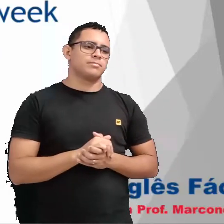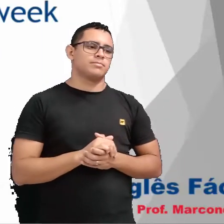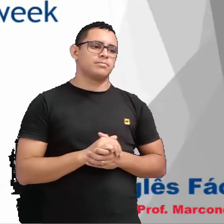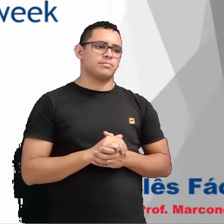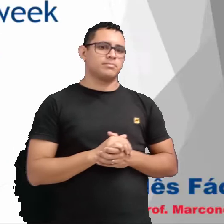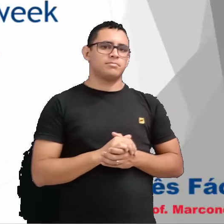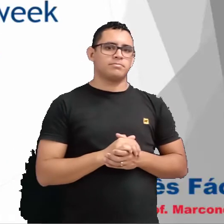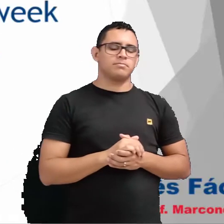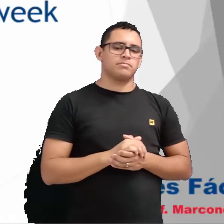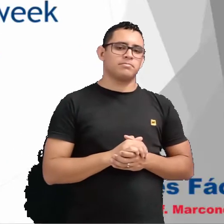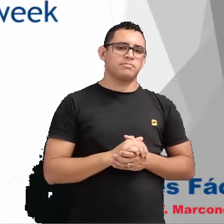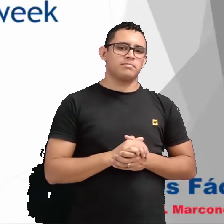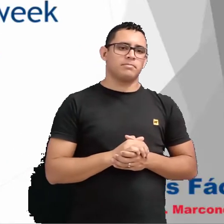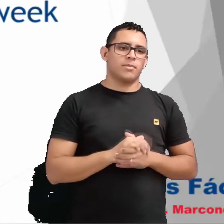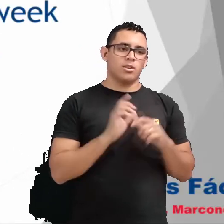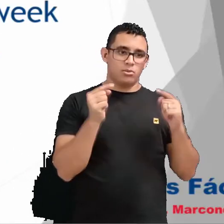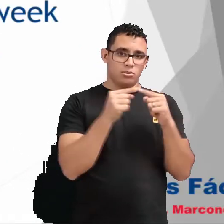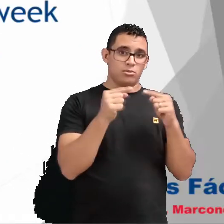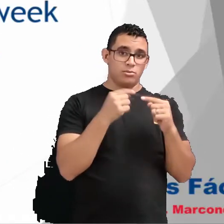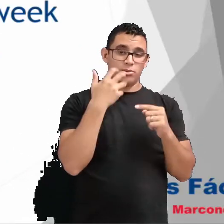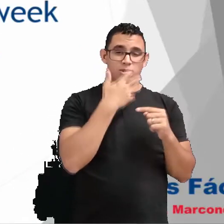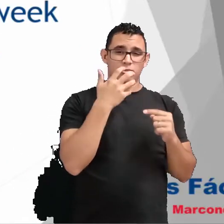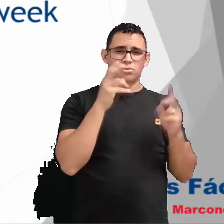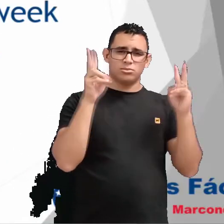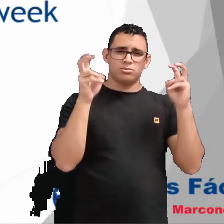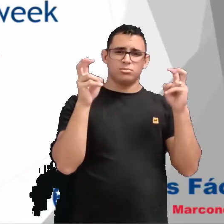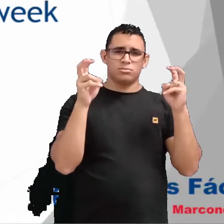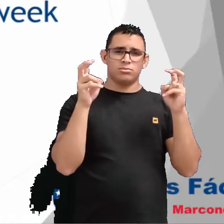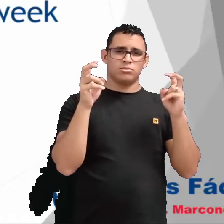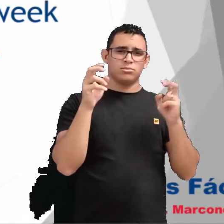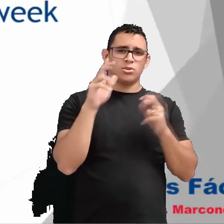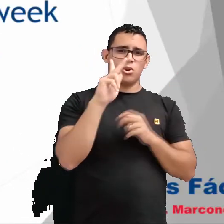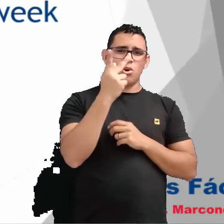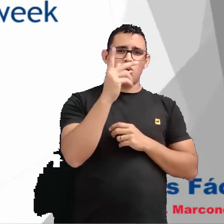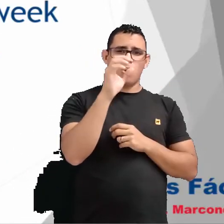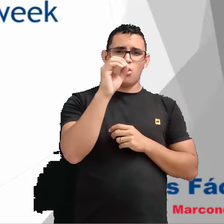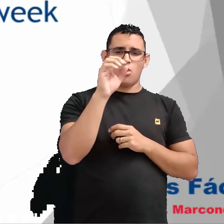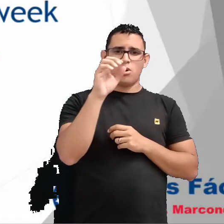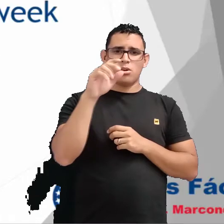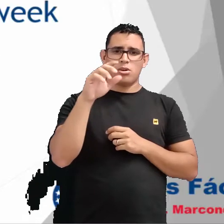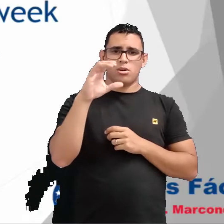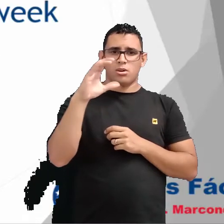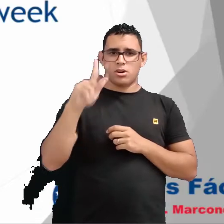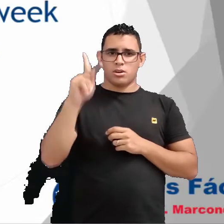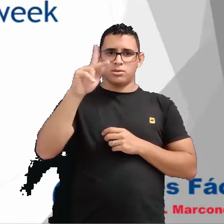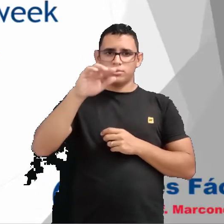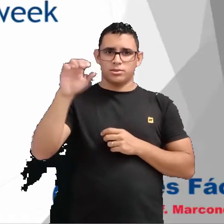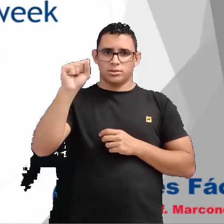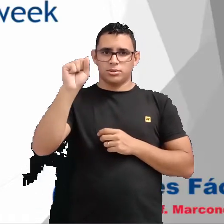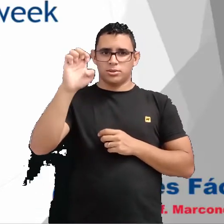de quem tá assistindo. Mas existe uma música bastante famosa de uma banda chamada Roxette, né? Que chamava Spending My